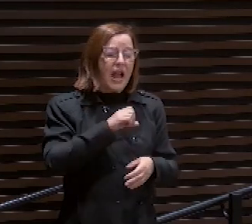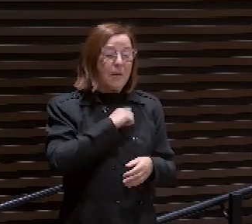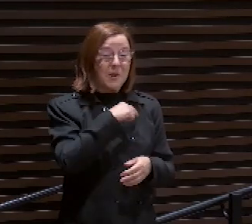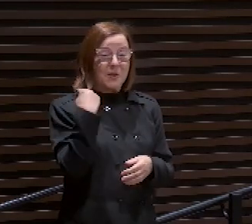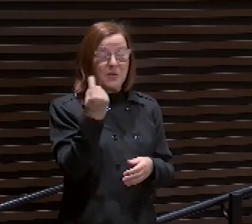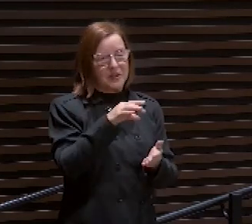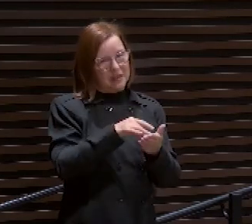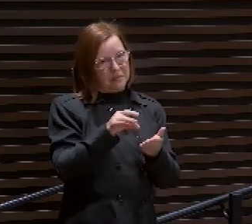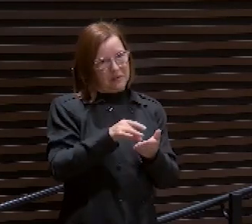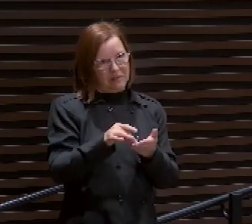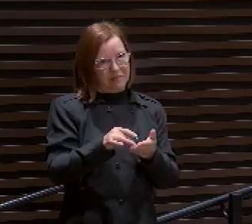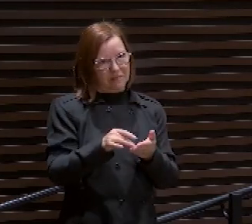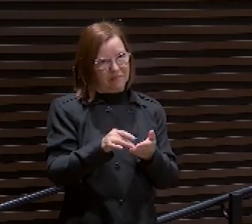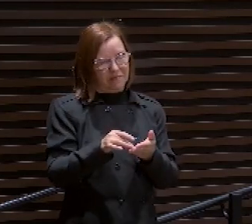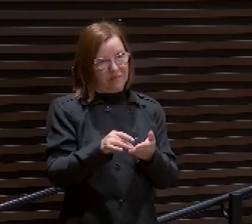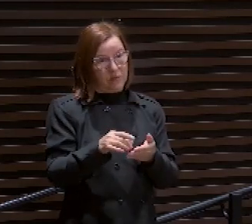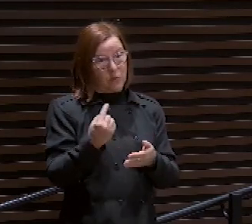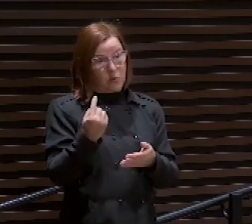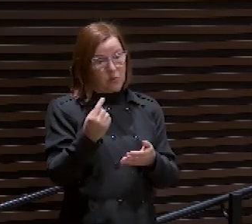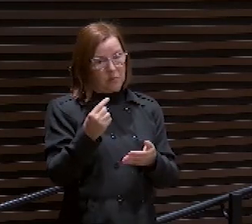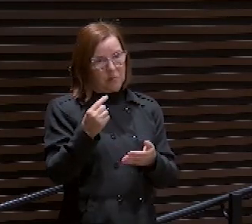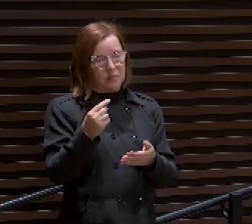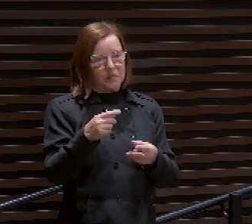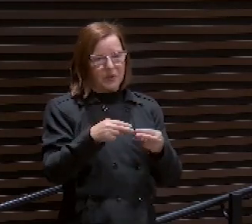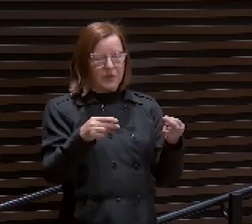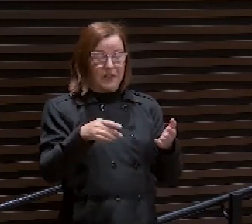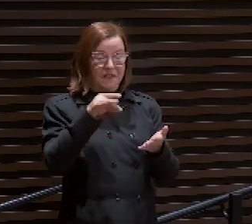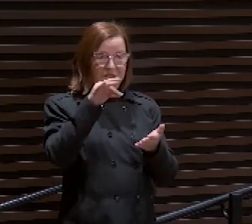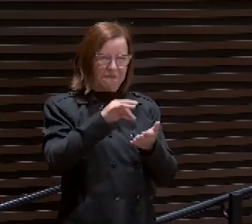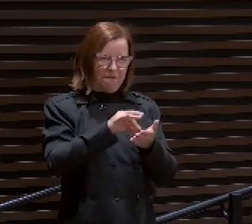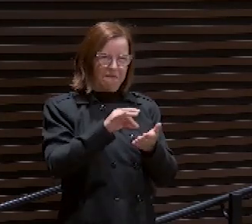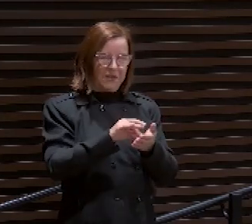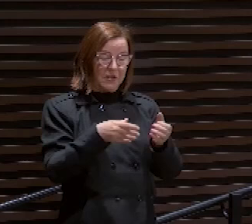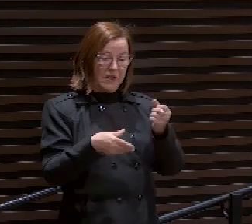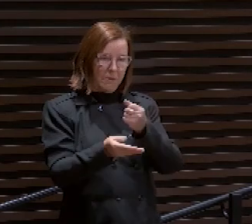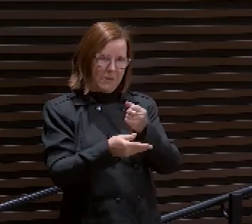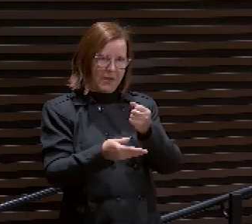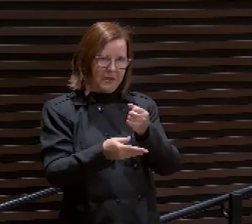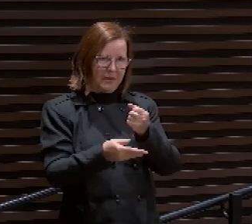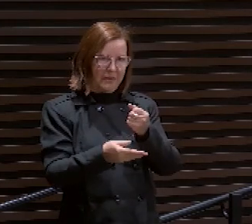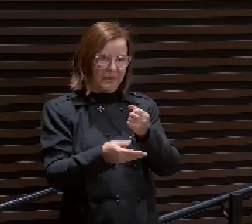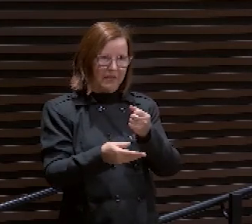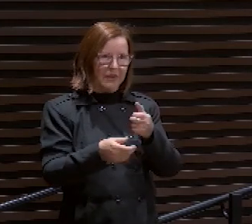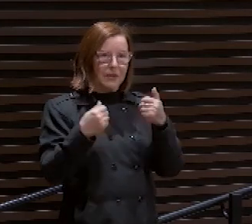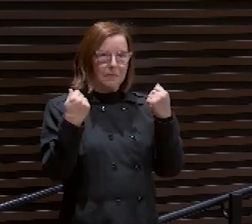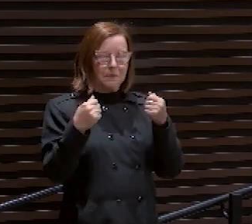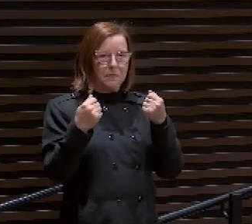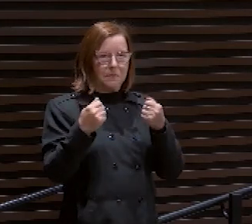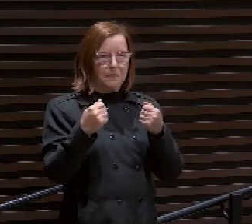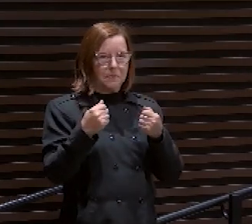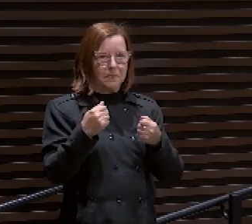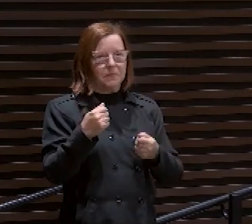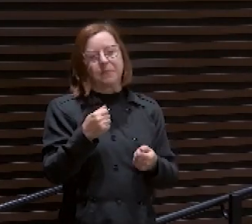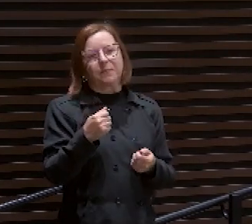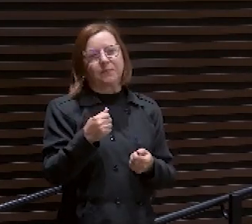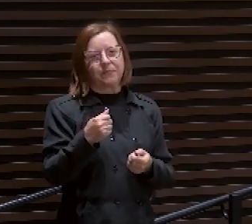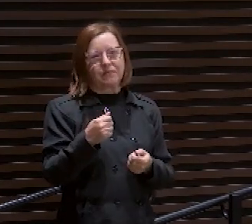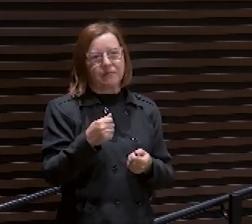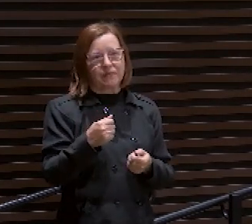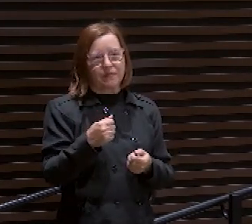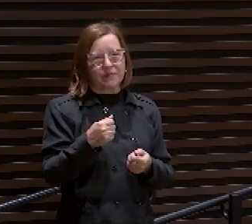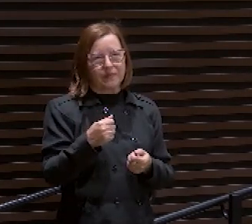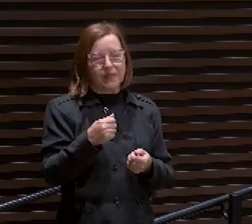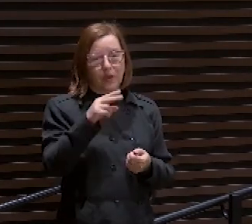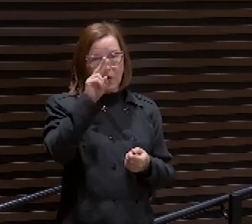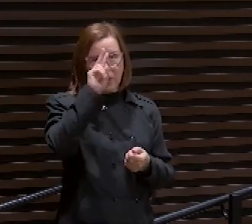Uma coisa é fato e é o fundamento para que isso seja possível. Nós precisamos olhar para a cruz de Cristo, para a obra suficiente de